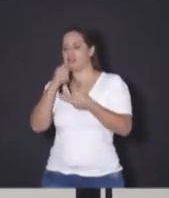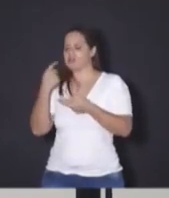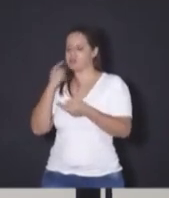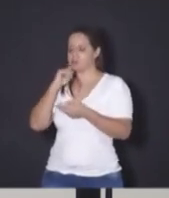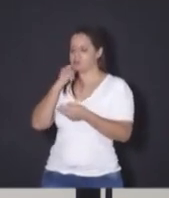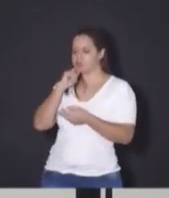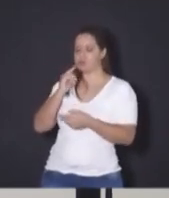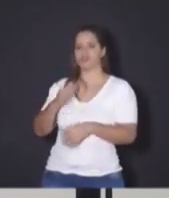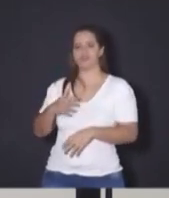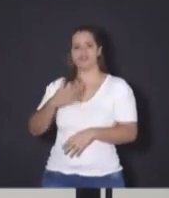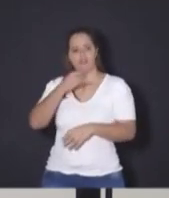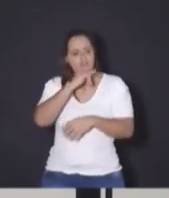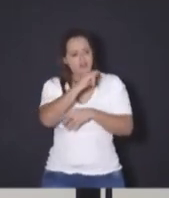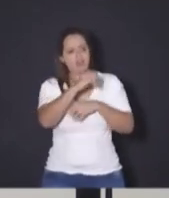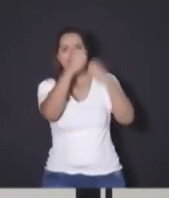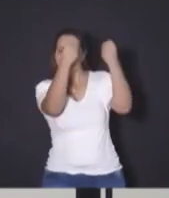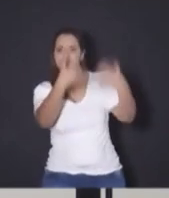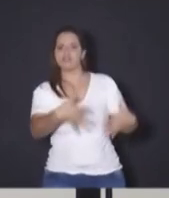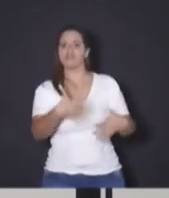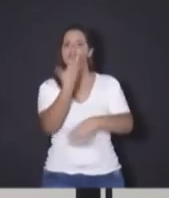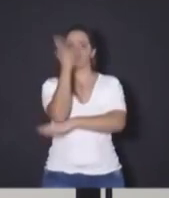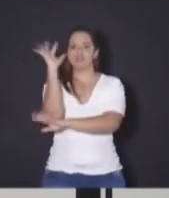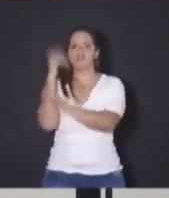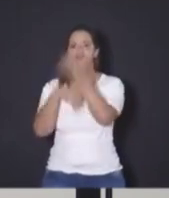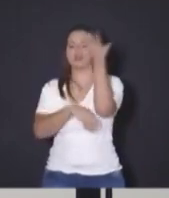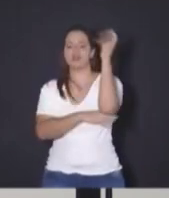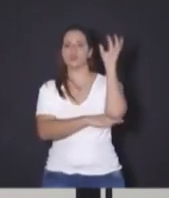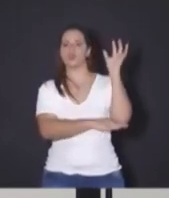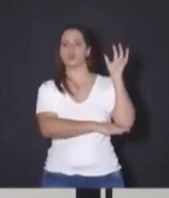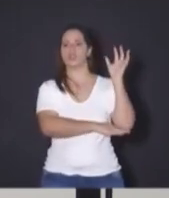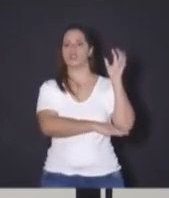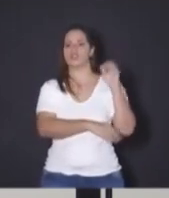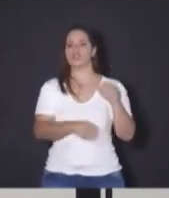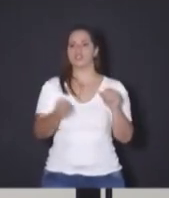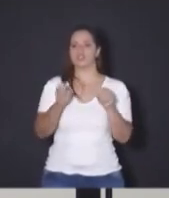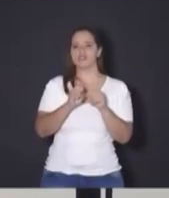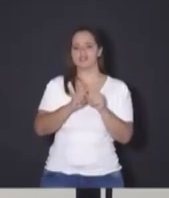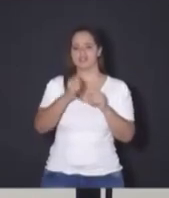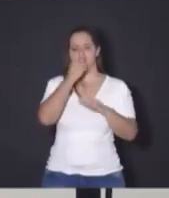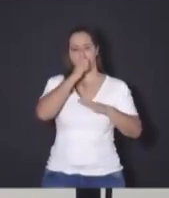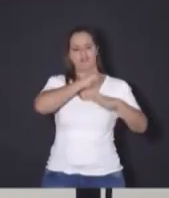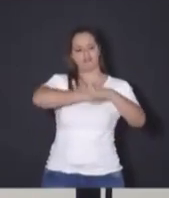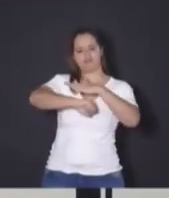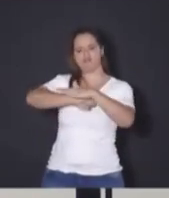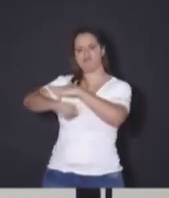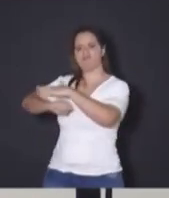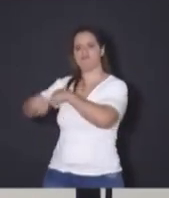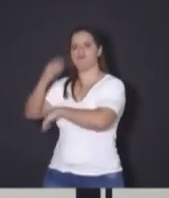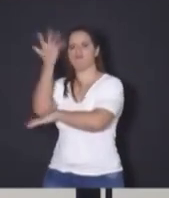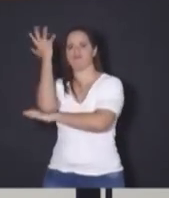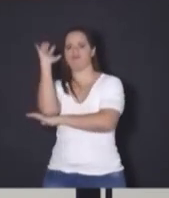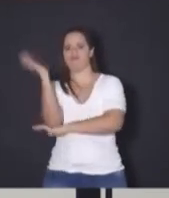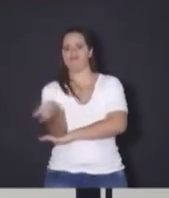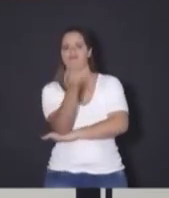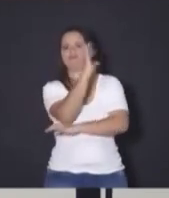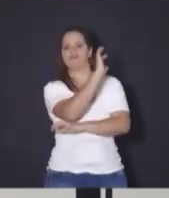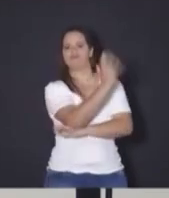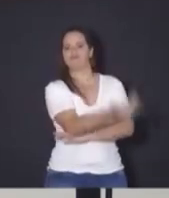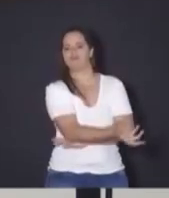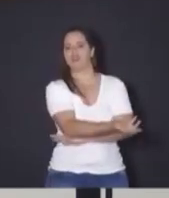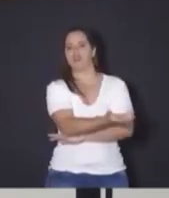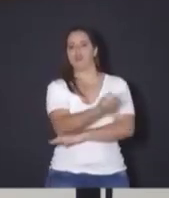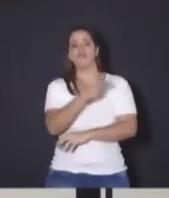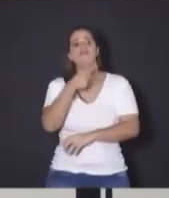Vai falar sobre a natureza, né? O que a gente está fazendo, devastando a natureza. Vai falar sobre